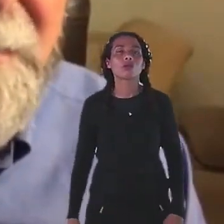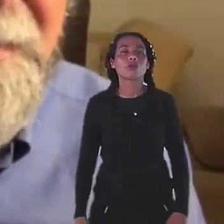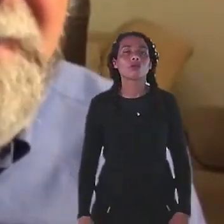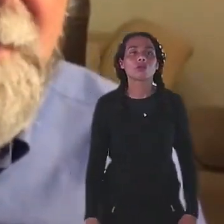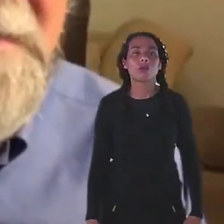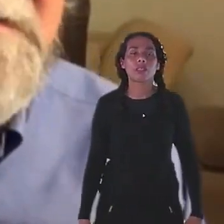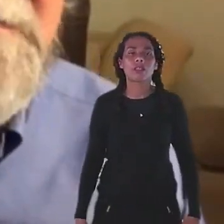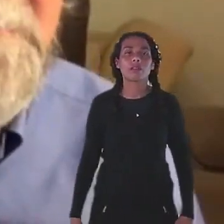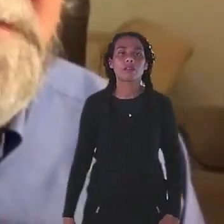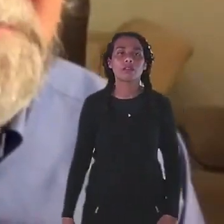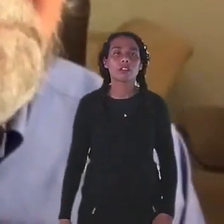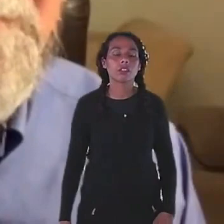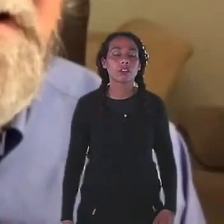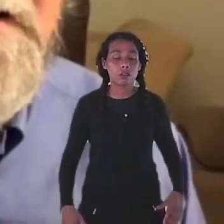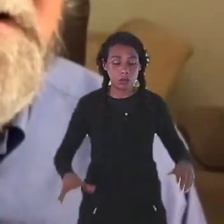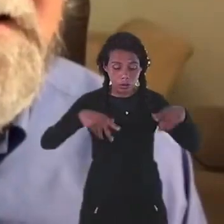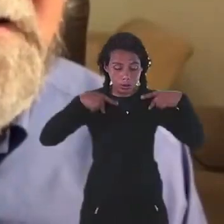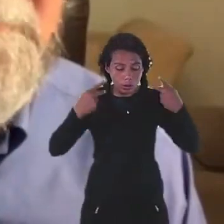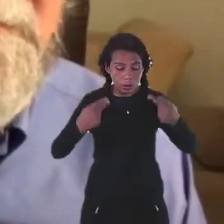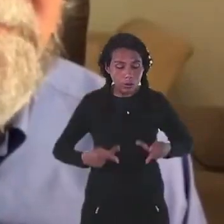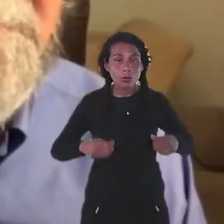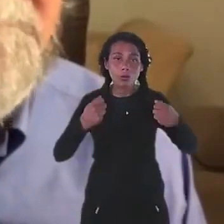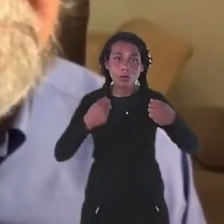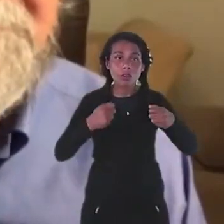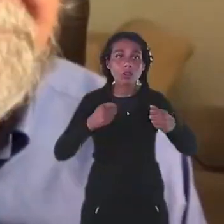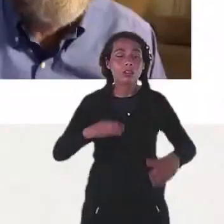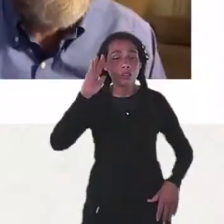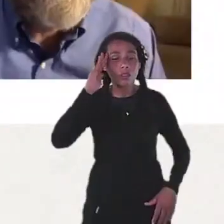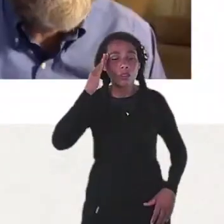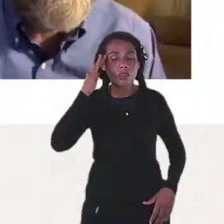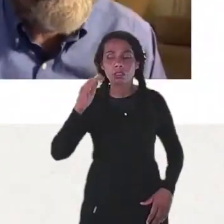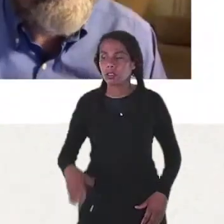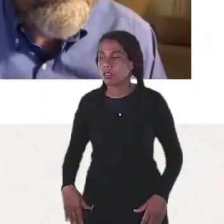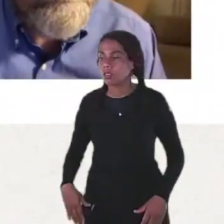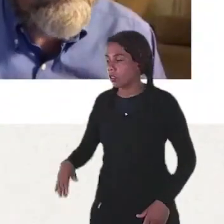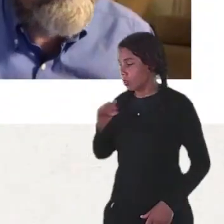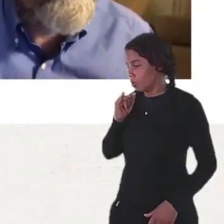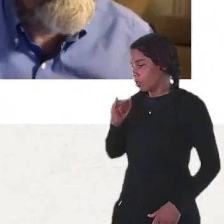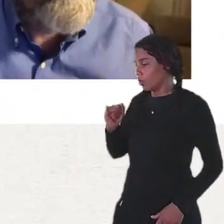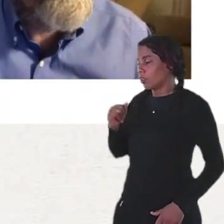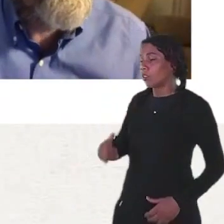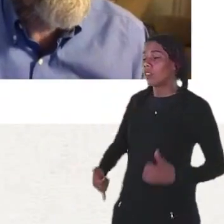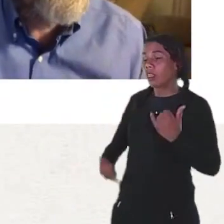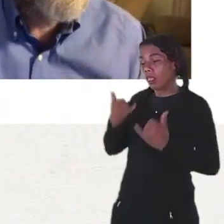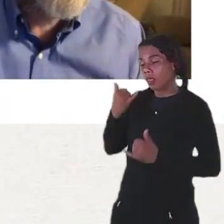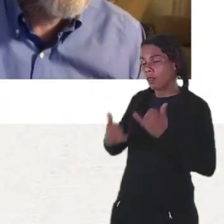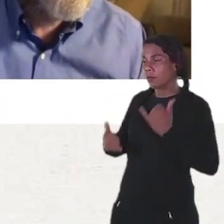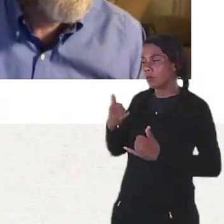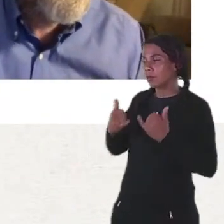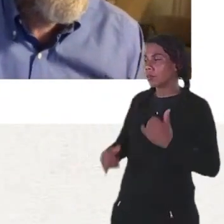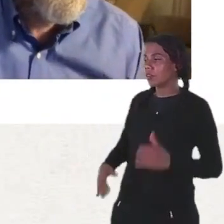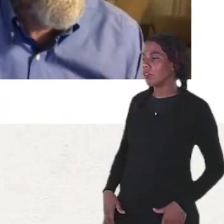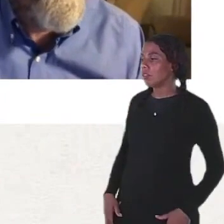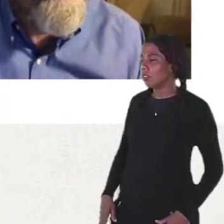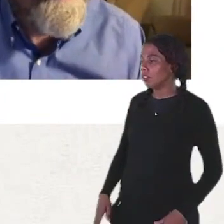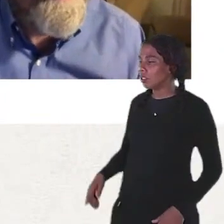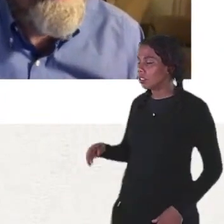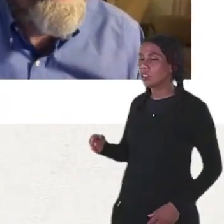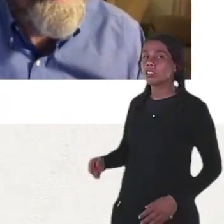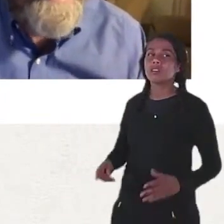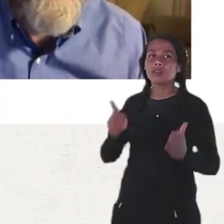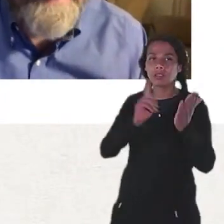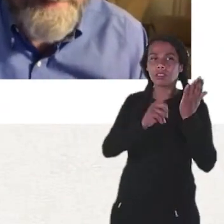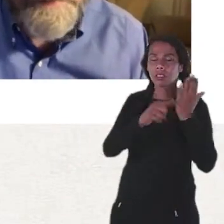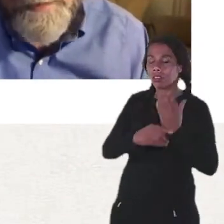do que a gente chama da condição humana, né? E às vezes, quando eu quero sacanear uma pessoa, eu falo assim: deixa de ser burro, a inteligência é líquida.